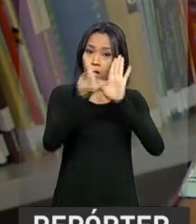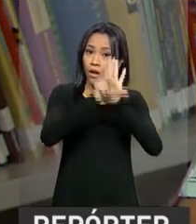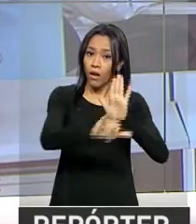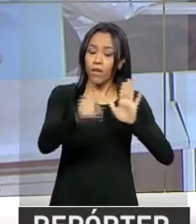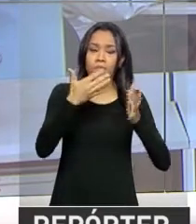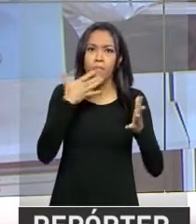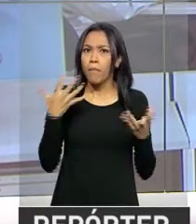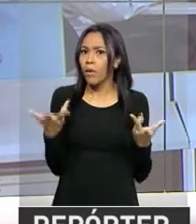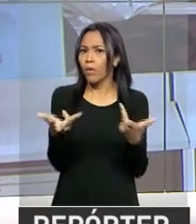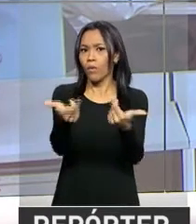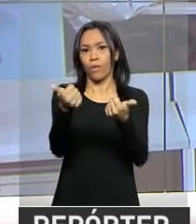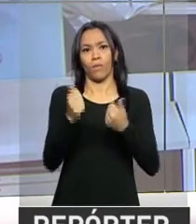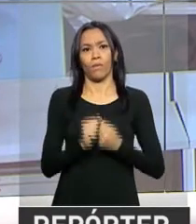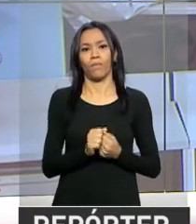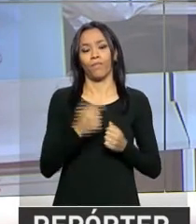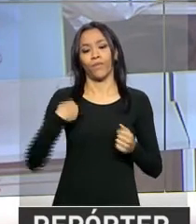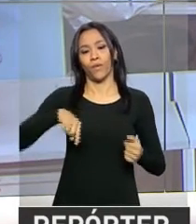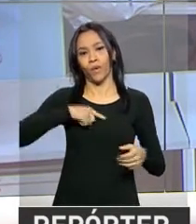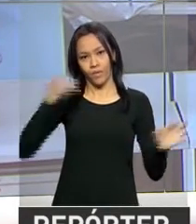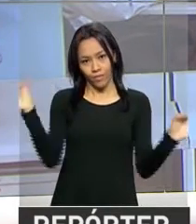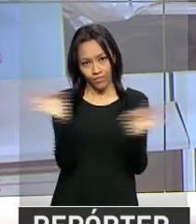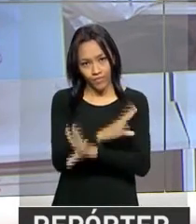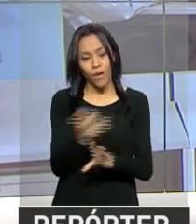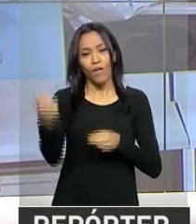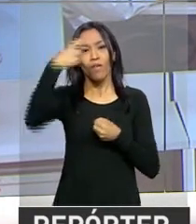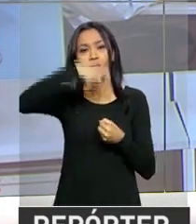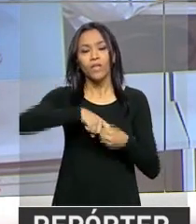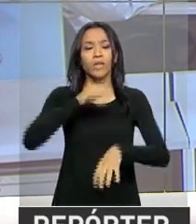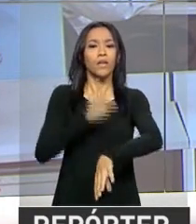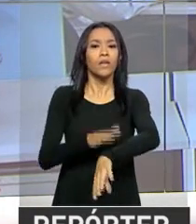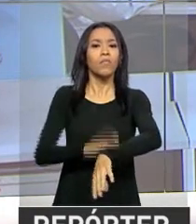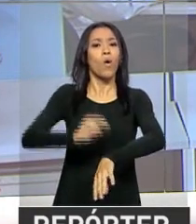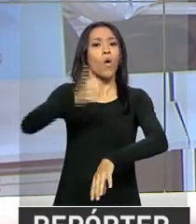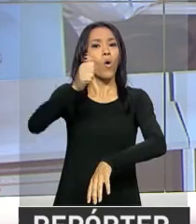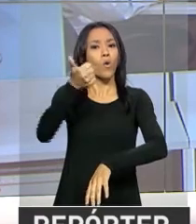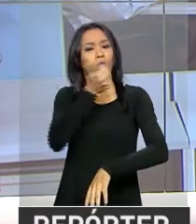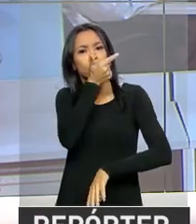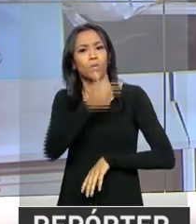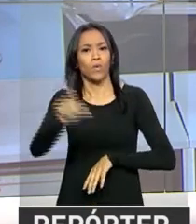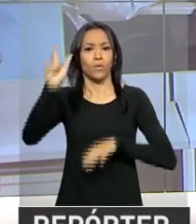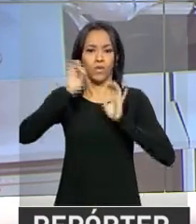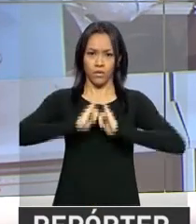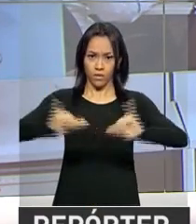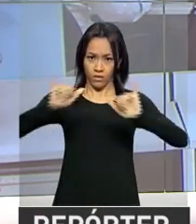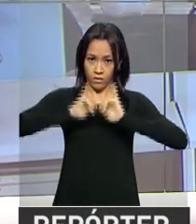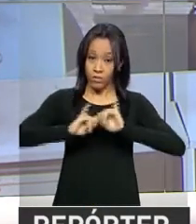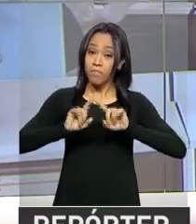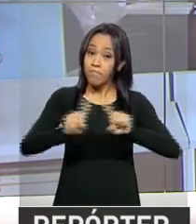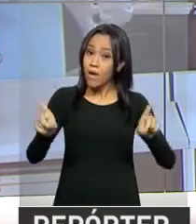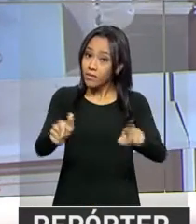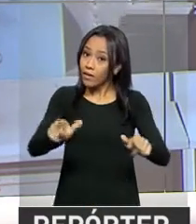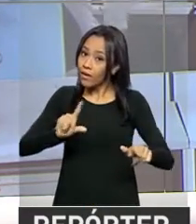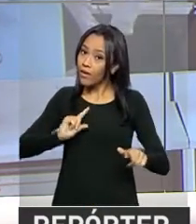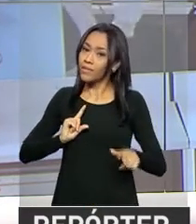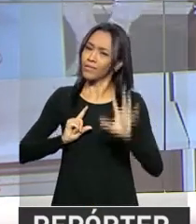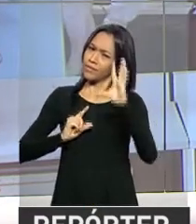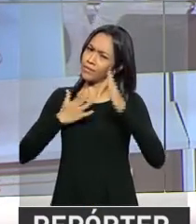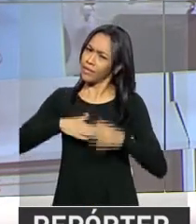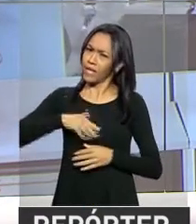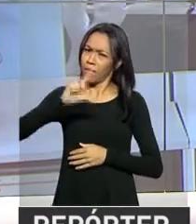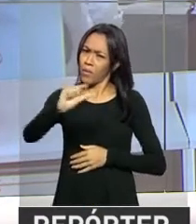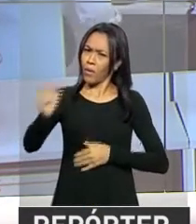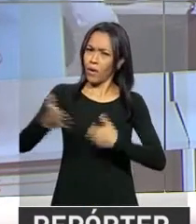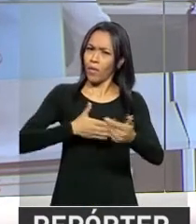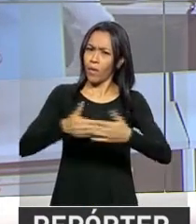muito. Nós ficamos por aqui, voltamos às 11 horas com o próximo boletim de notícias, mas antes, daqui a pouco, a